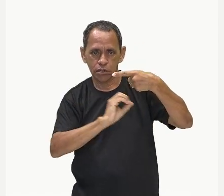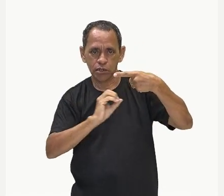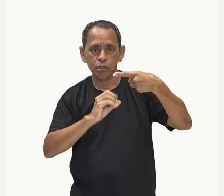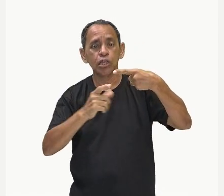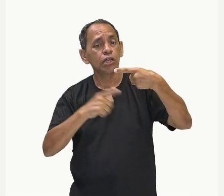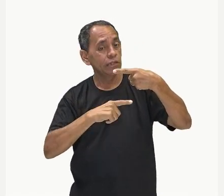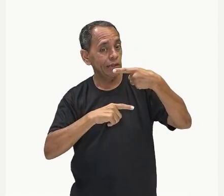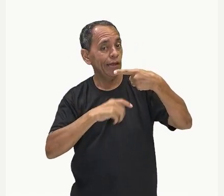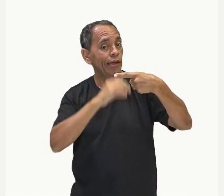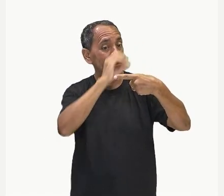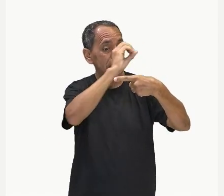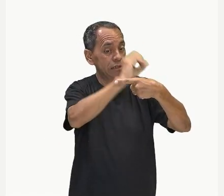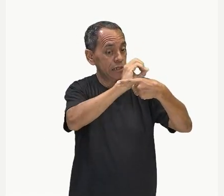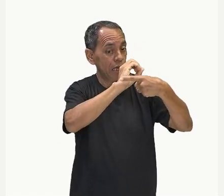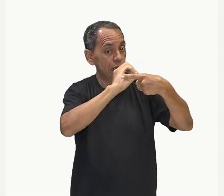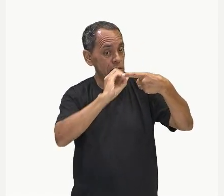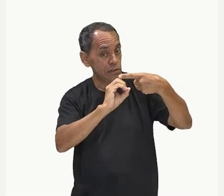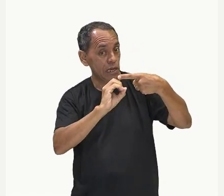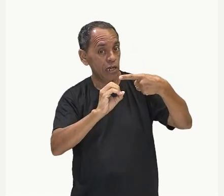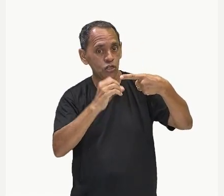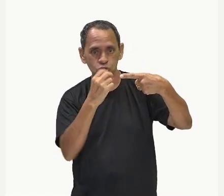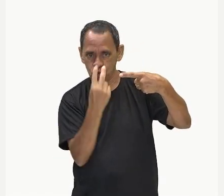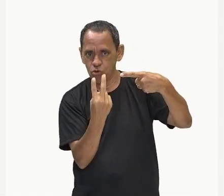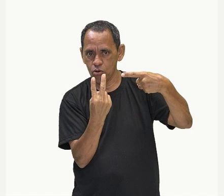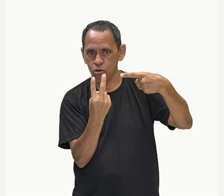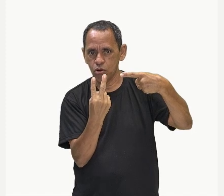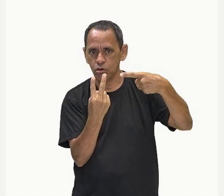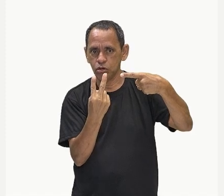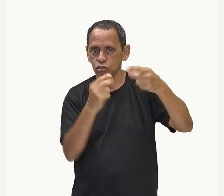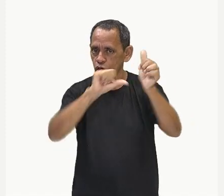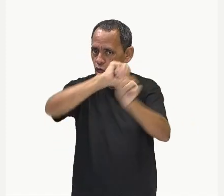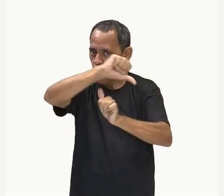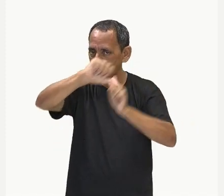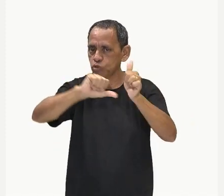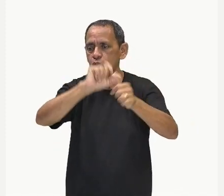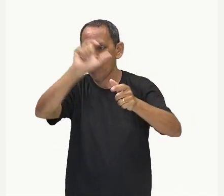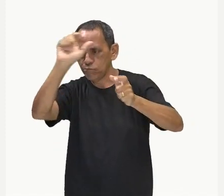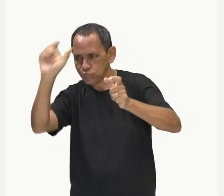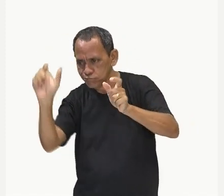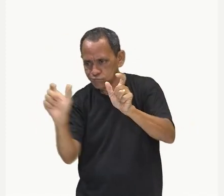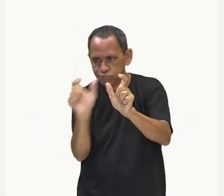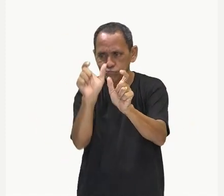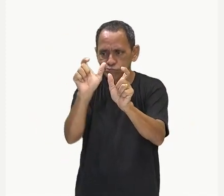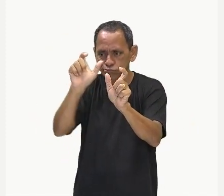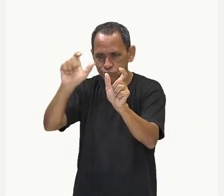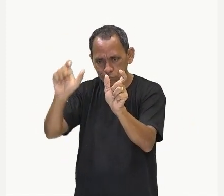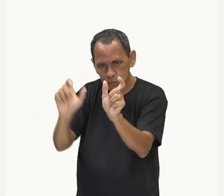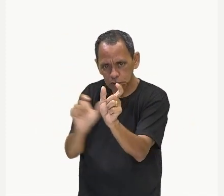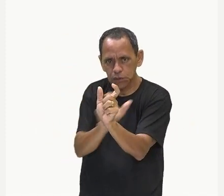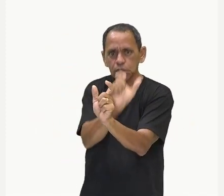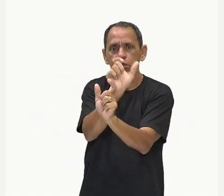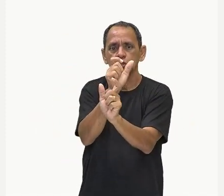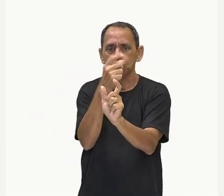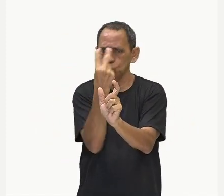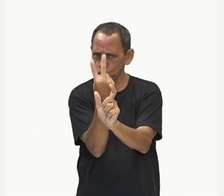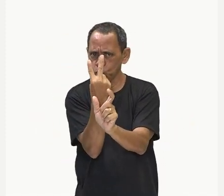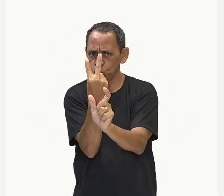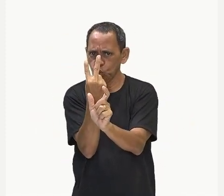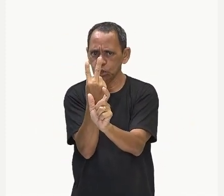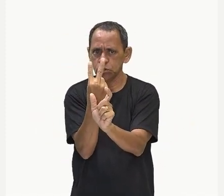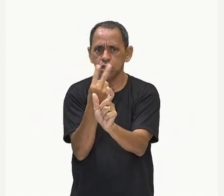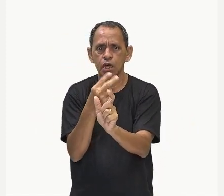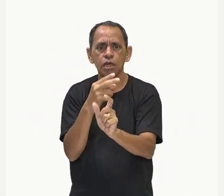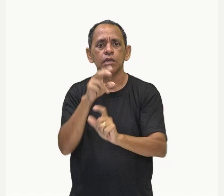Nosso denominador é 100, 2 zeros. Significa que o nosso número tem 2 casas decimais depois da